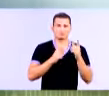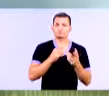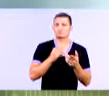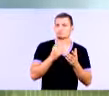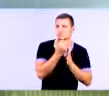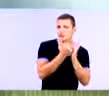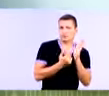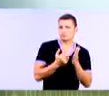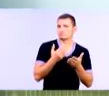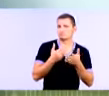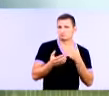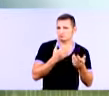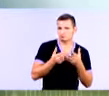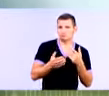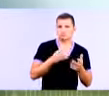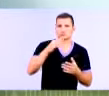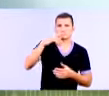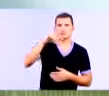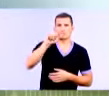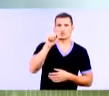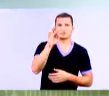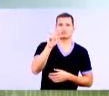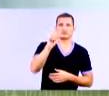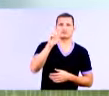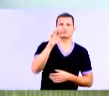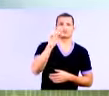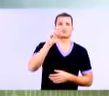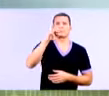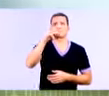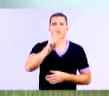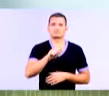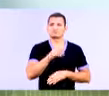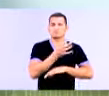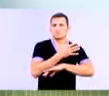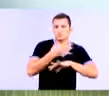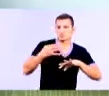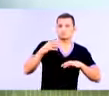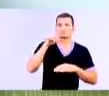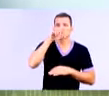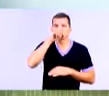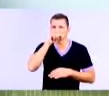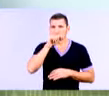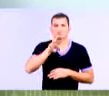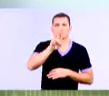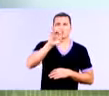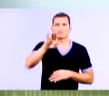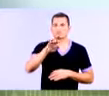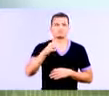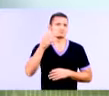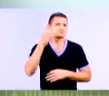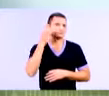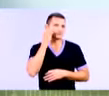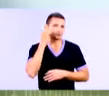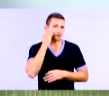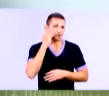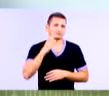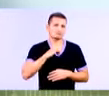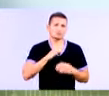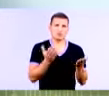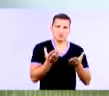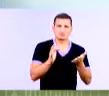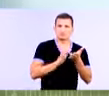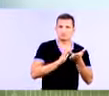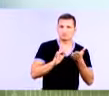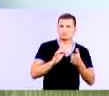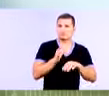plataforma, seja desktop, seja Windows, seja Linux, seja web, seja o celular, que agora nós temos smartphone, seja por